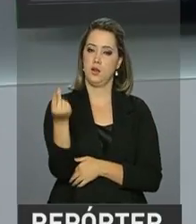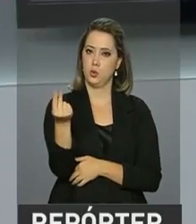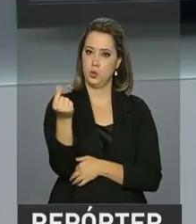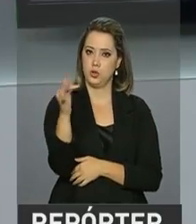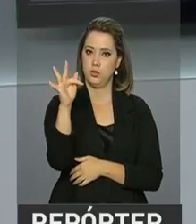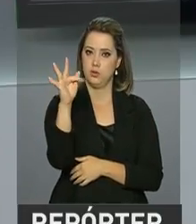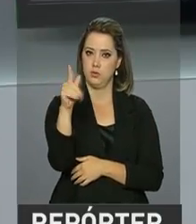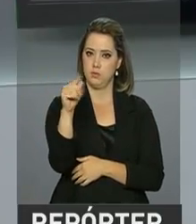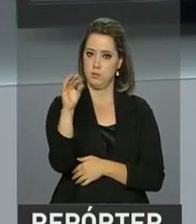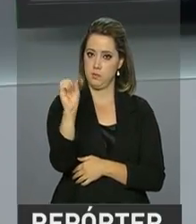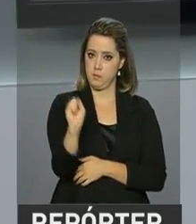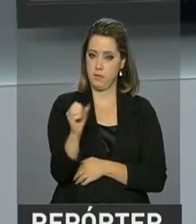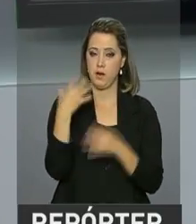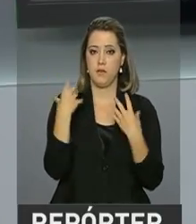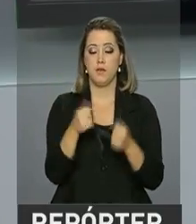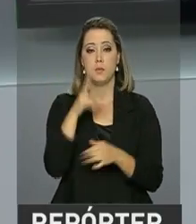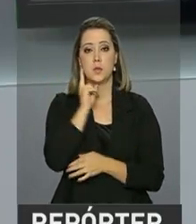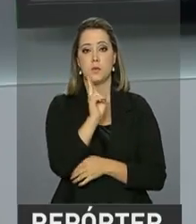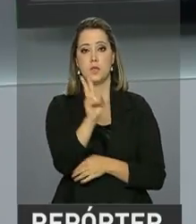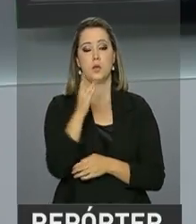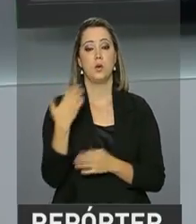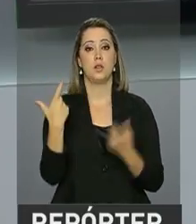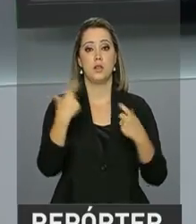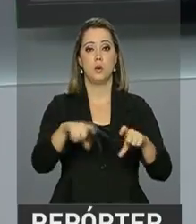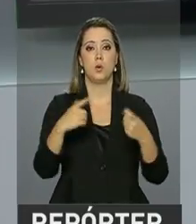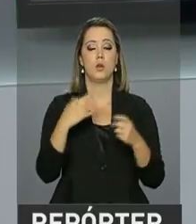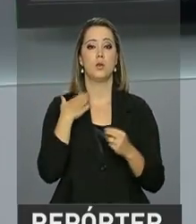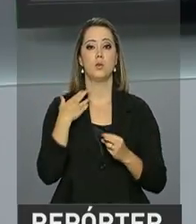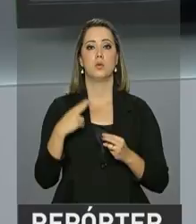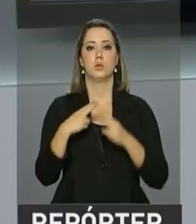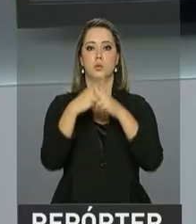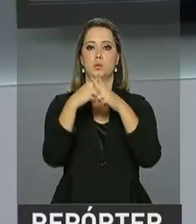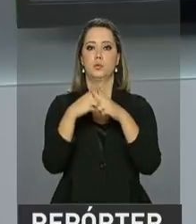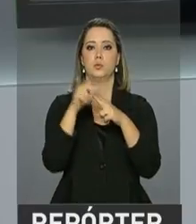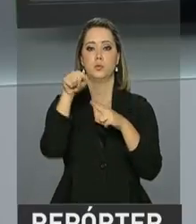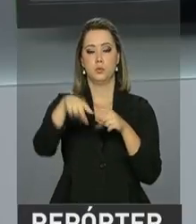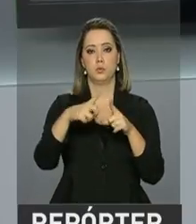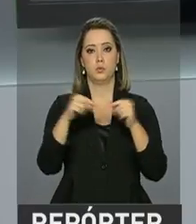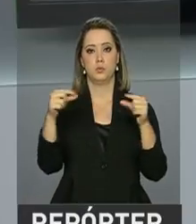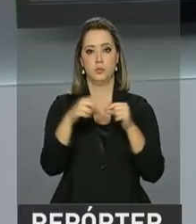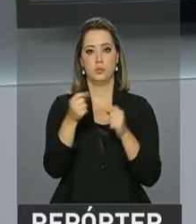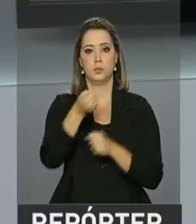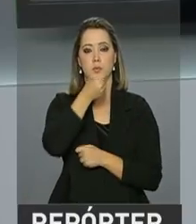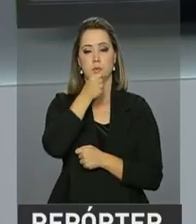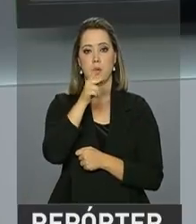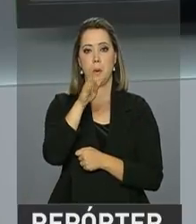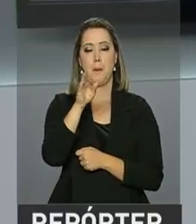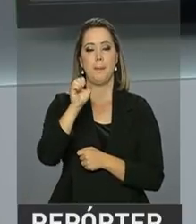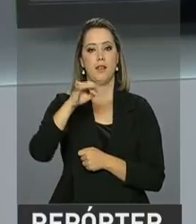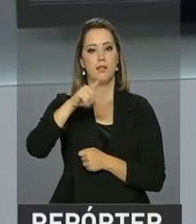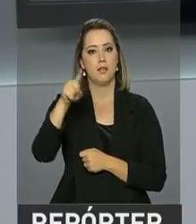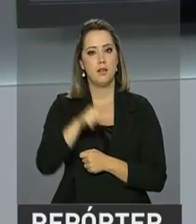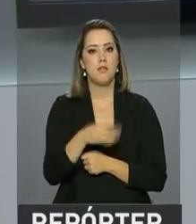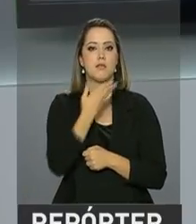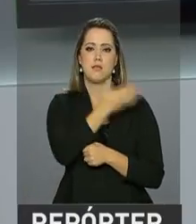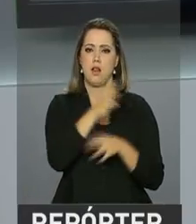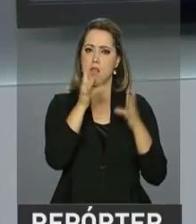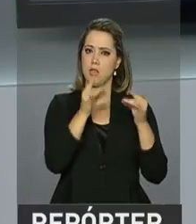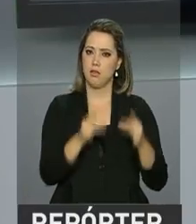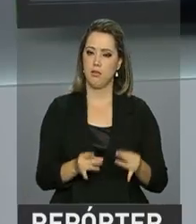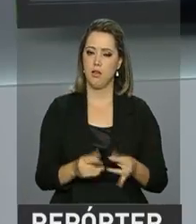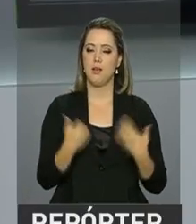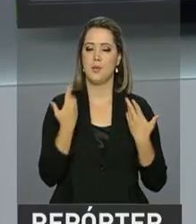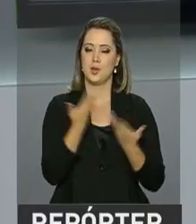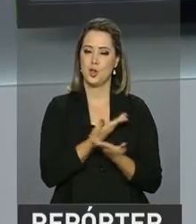do FGTS nós vamos agora ao vivo até a sede da Caixa Econômica Federal em Brasília a repórter Beatriz amiden está lá e tem os